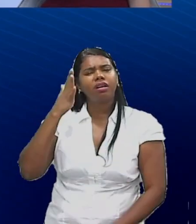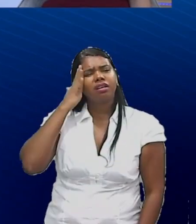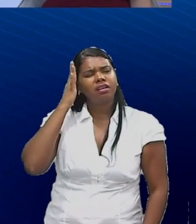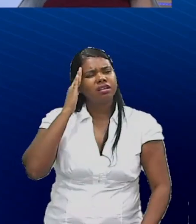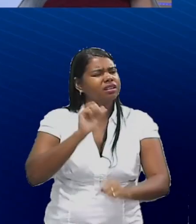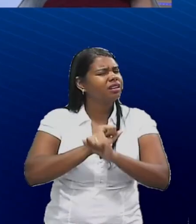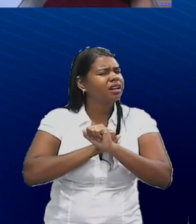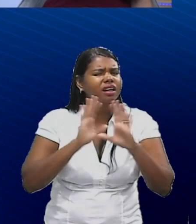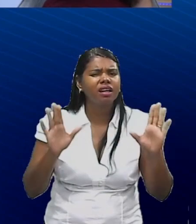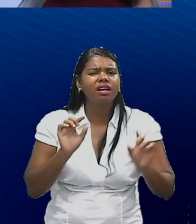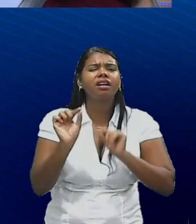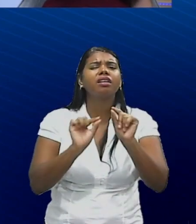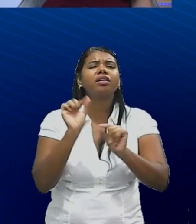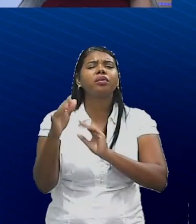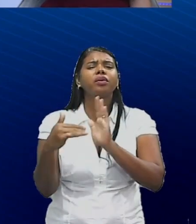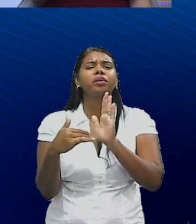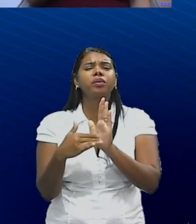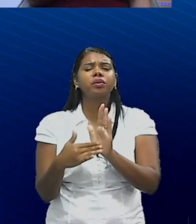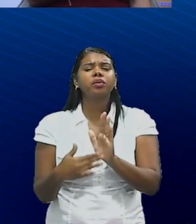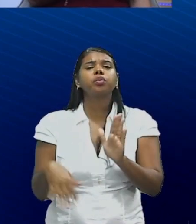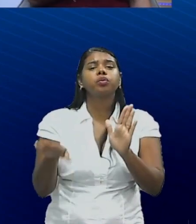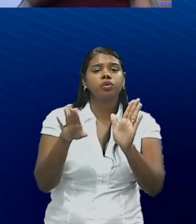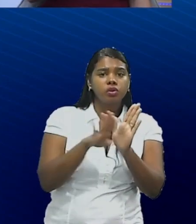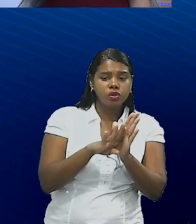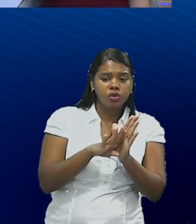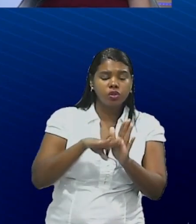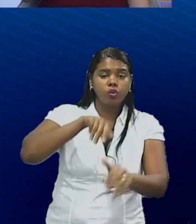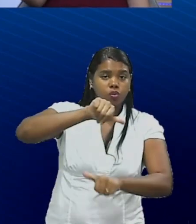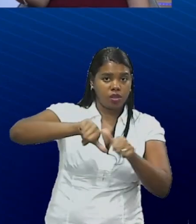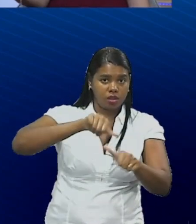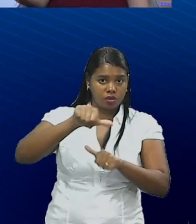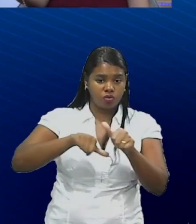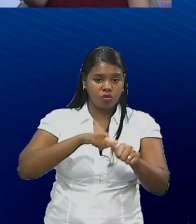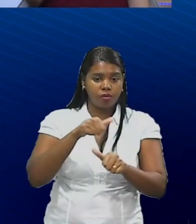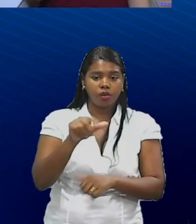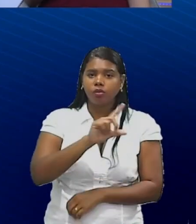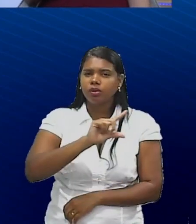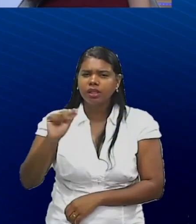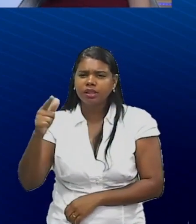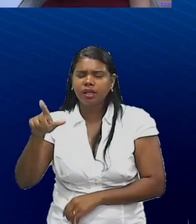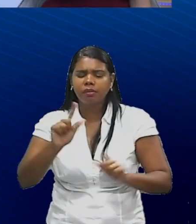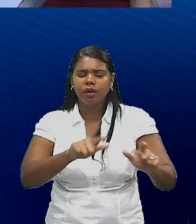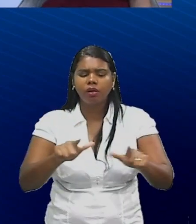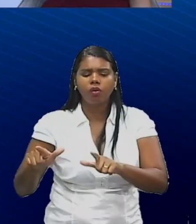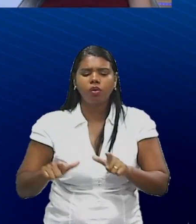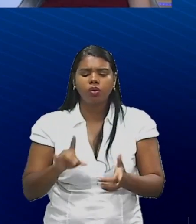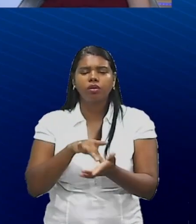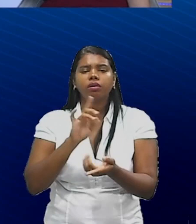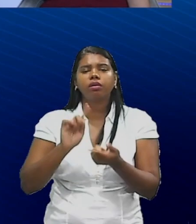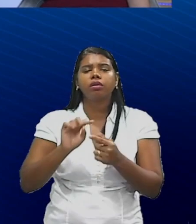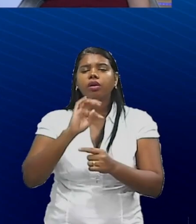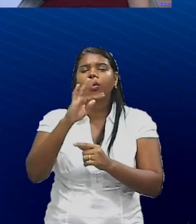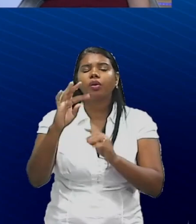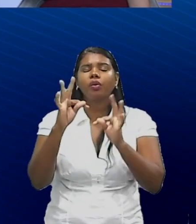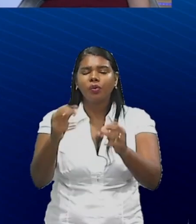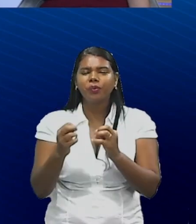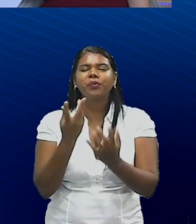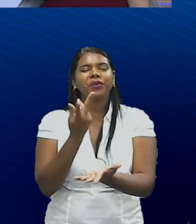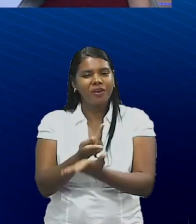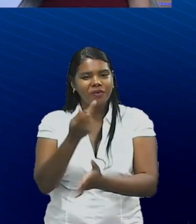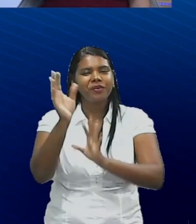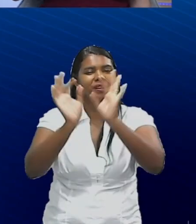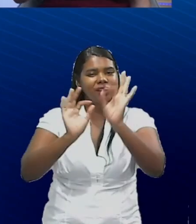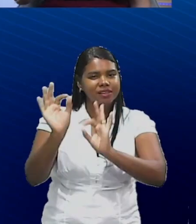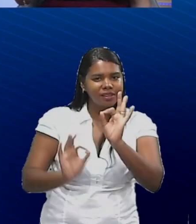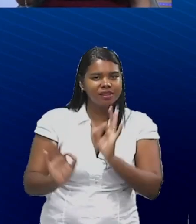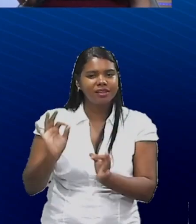quê? Tudo que entra, tudo que é transformado, tudo que sai, ou seja, tudo que acontece, né, na organização.